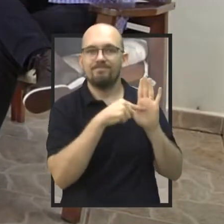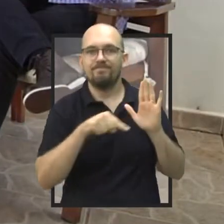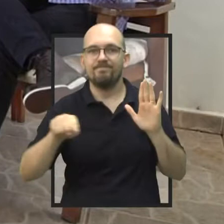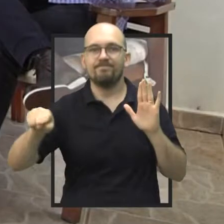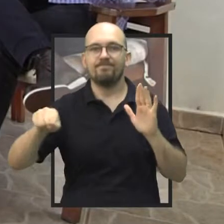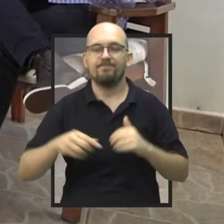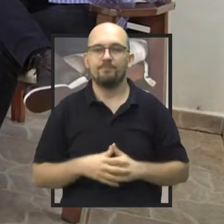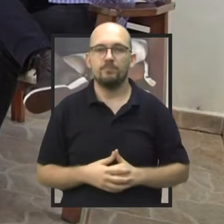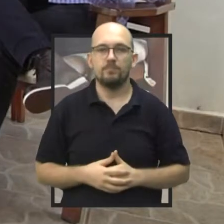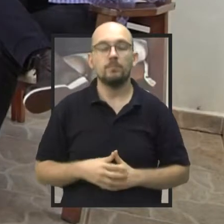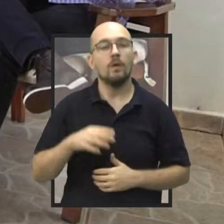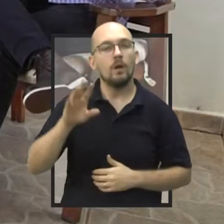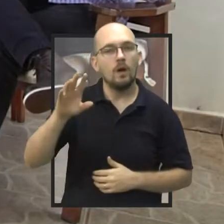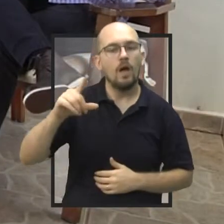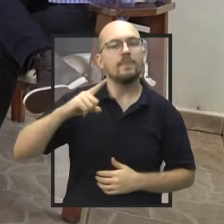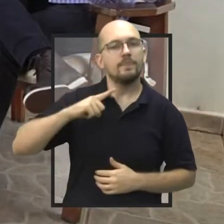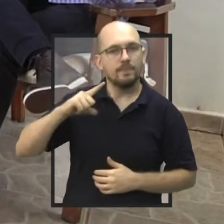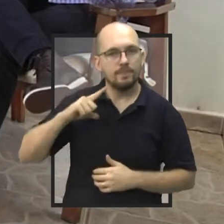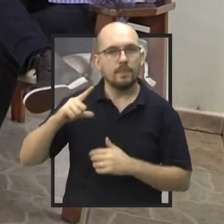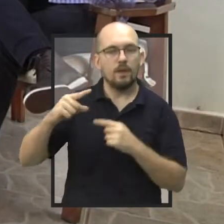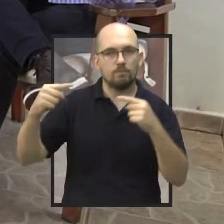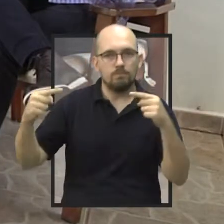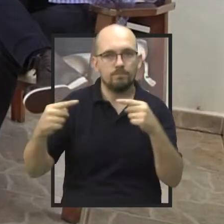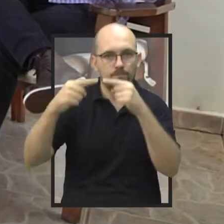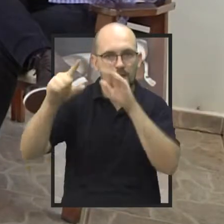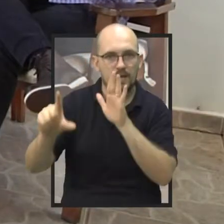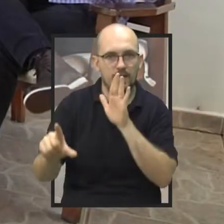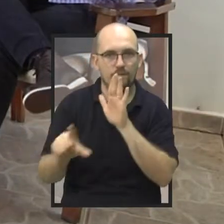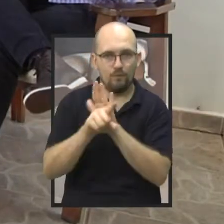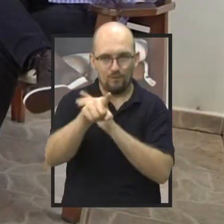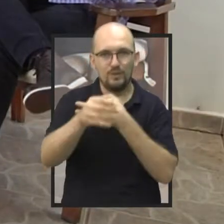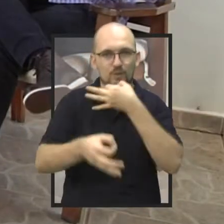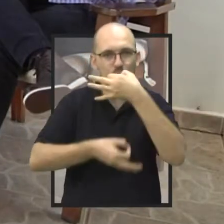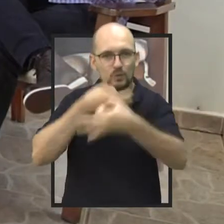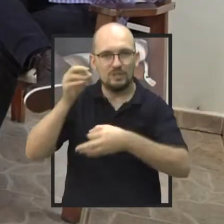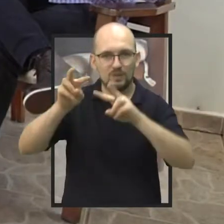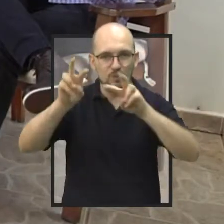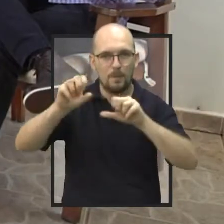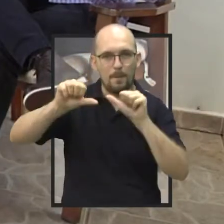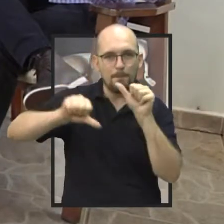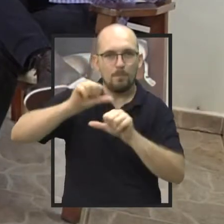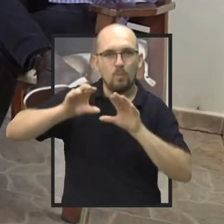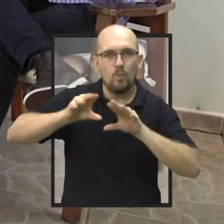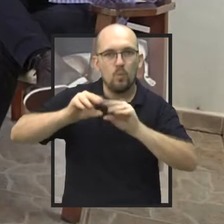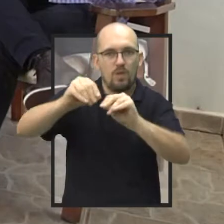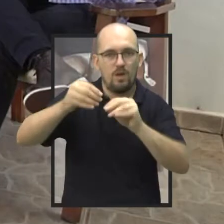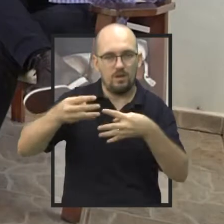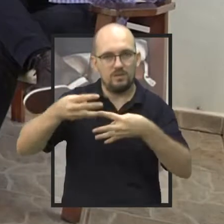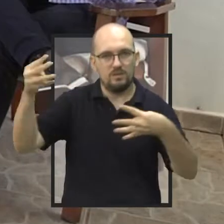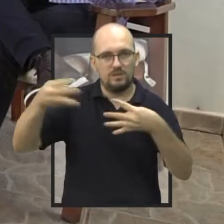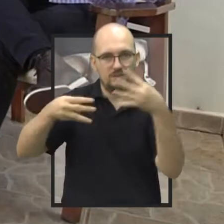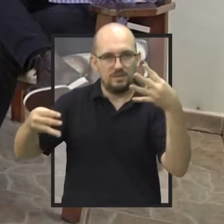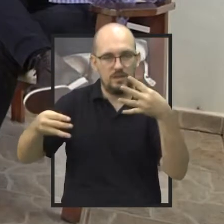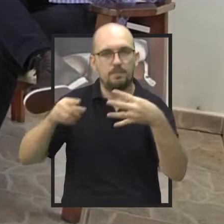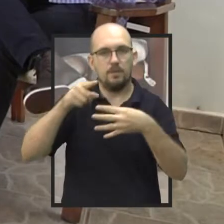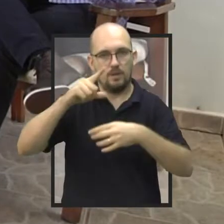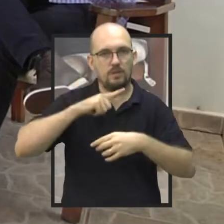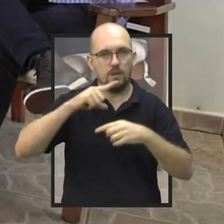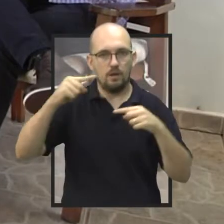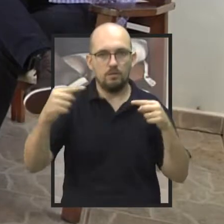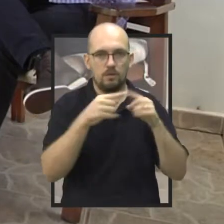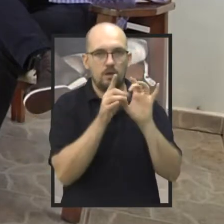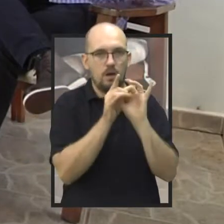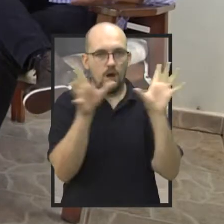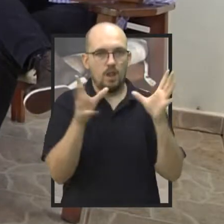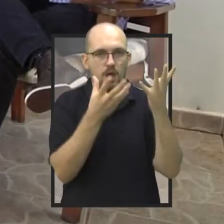Há legalidade nessa sugestão que o senhor faz da mudança de regime, né? Exatamente. Indo